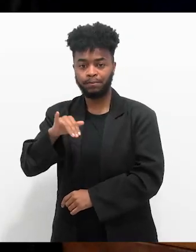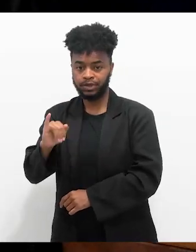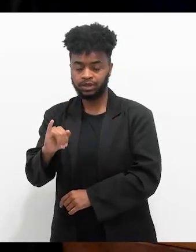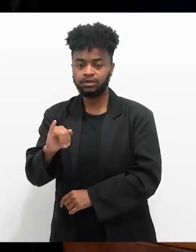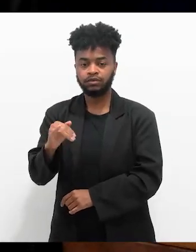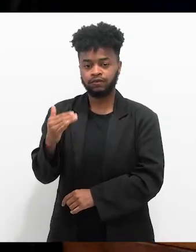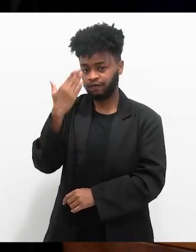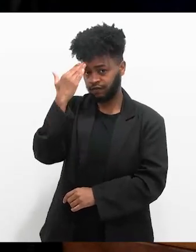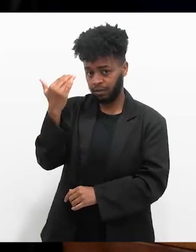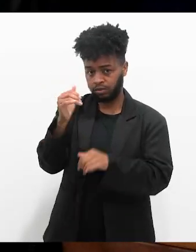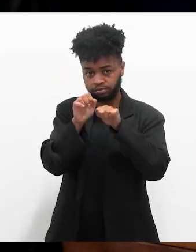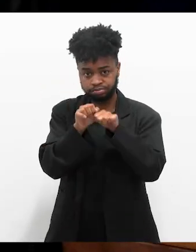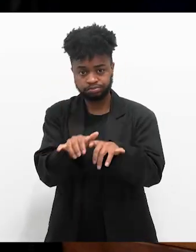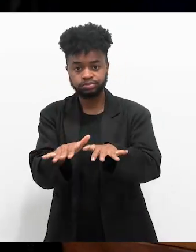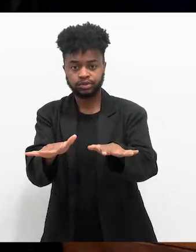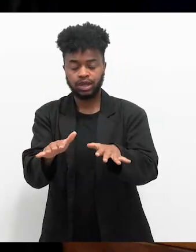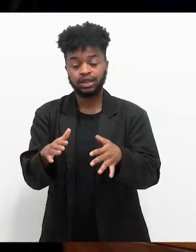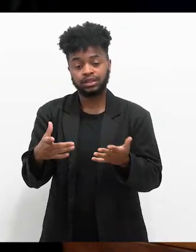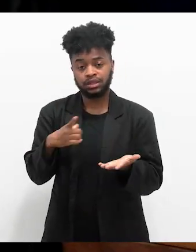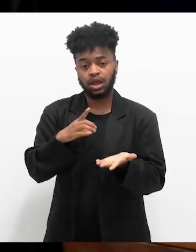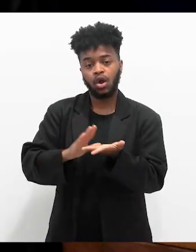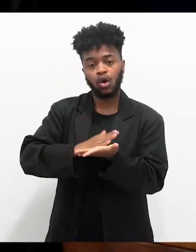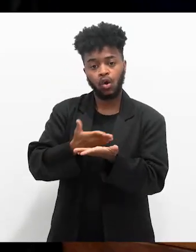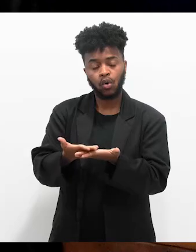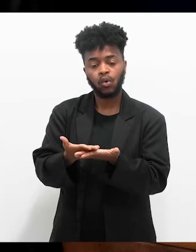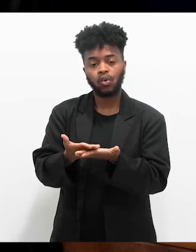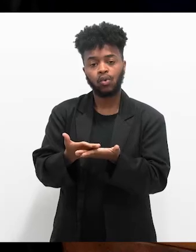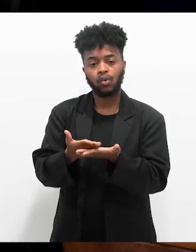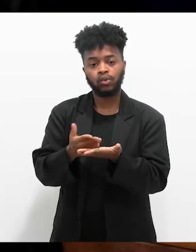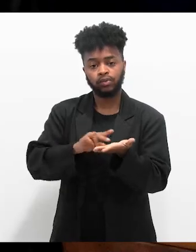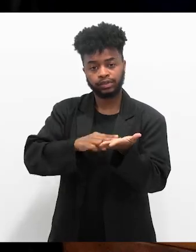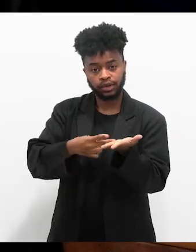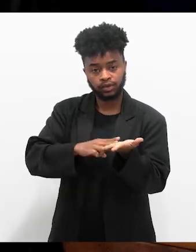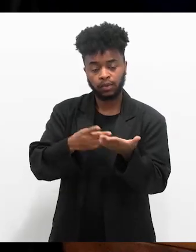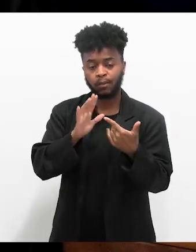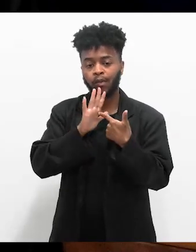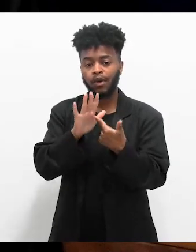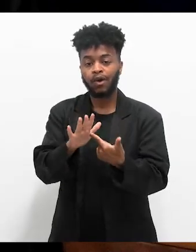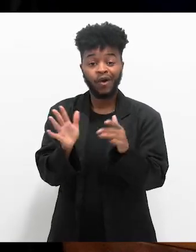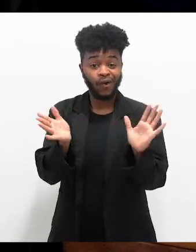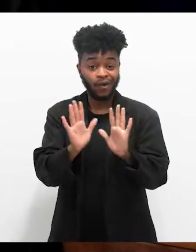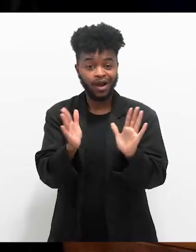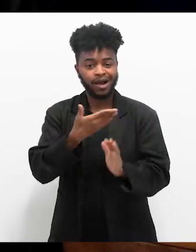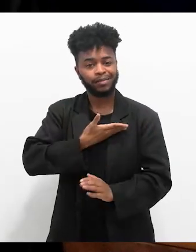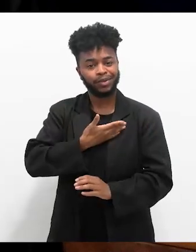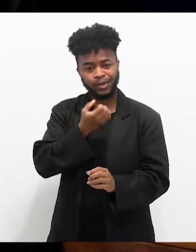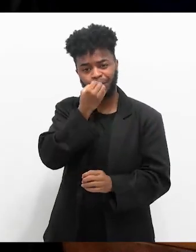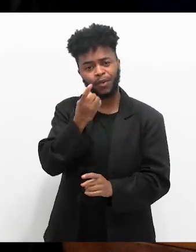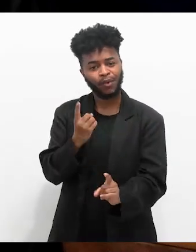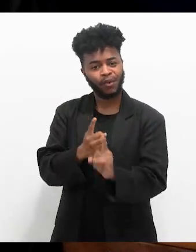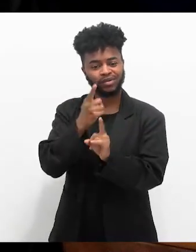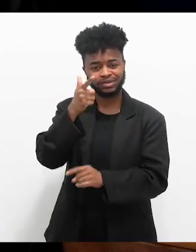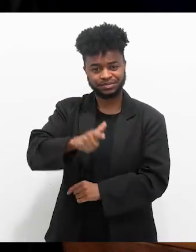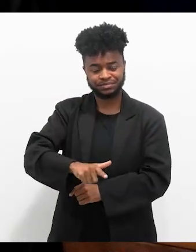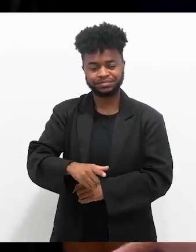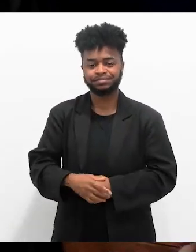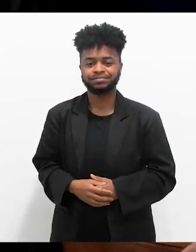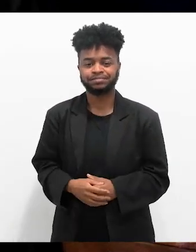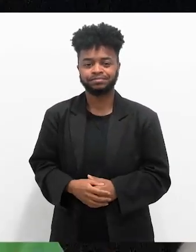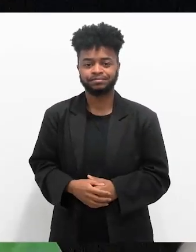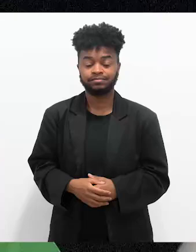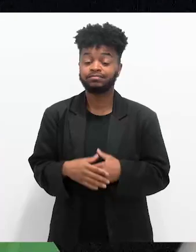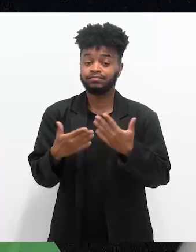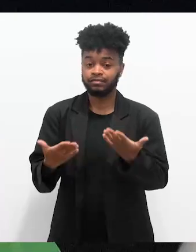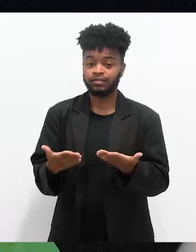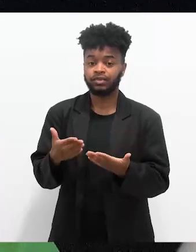Então, muitas traduções apresentam esse Lucumi como olá, meu amigo. Então, que bom lhe ver, né? Que bom rever-te. Então, esse Então, o que Lonã